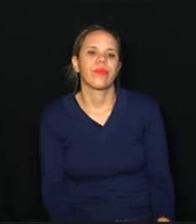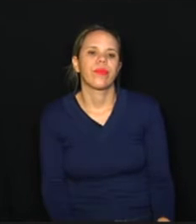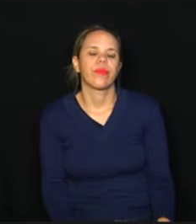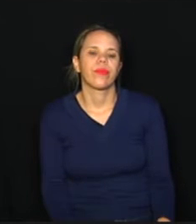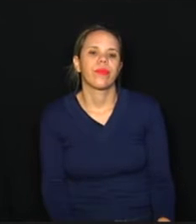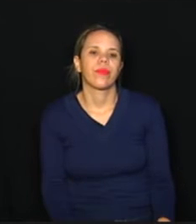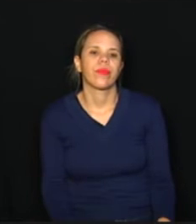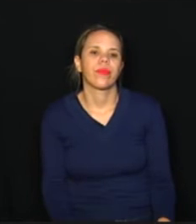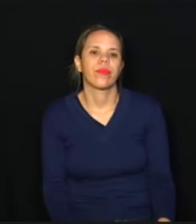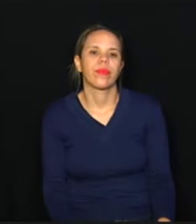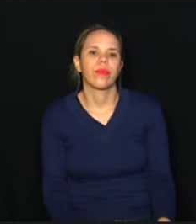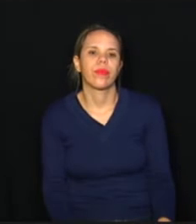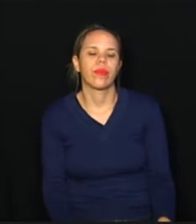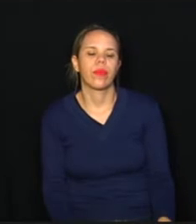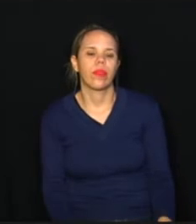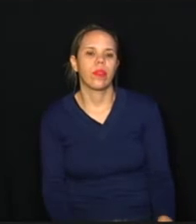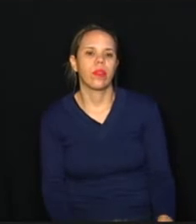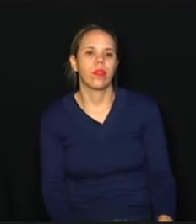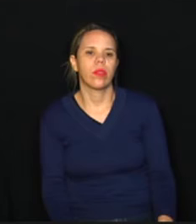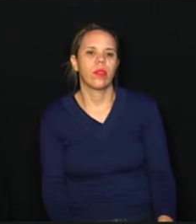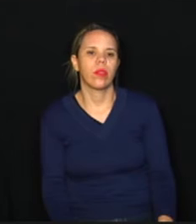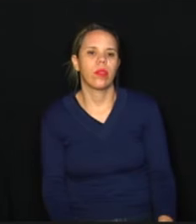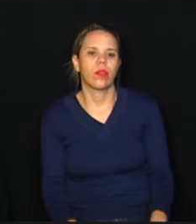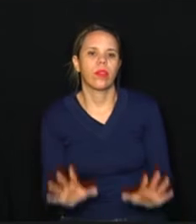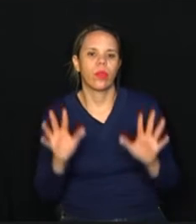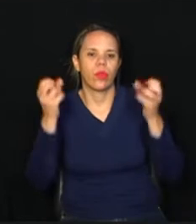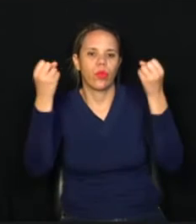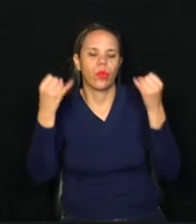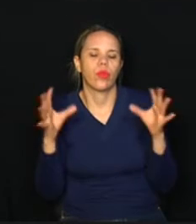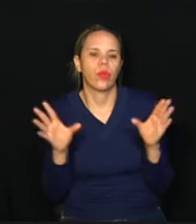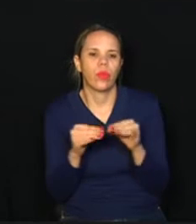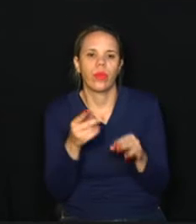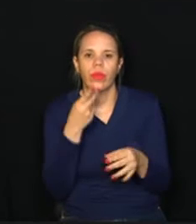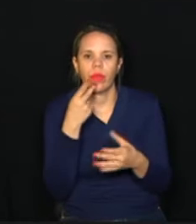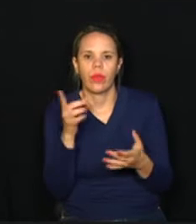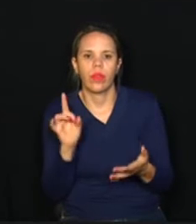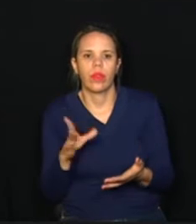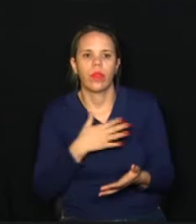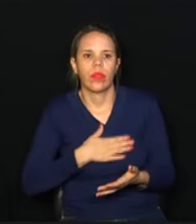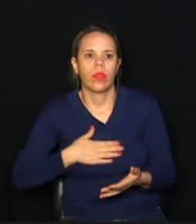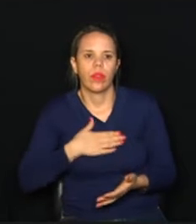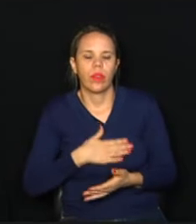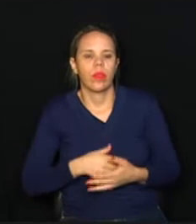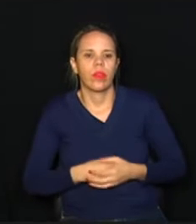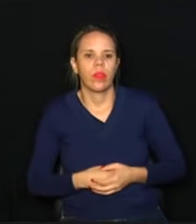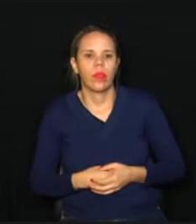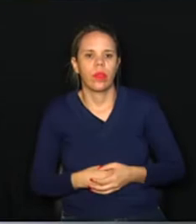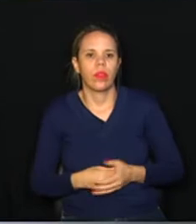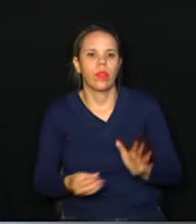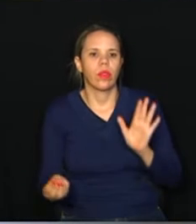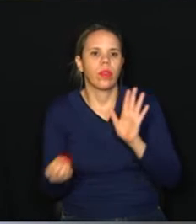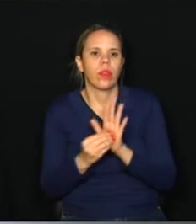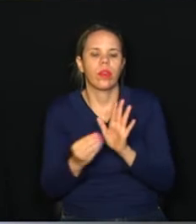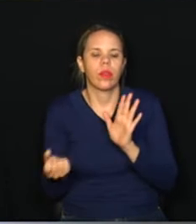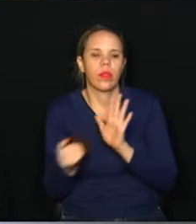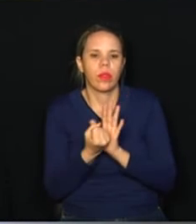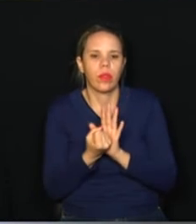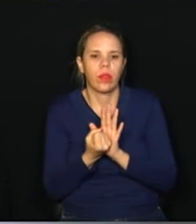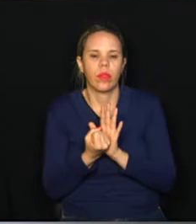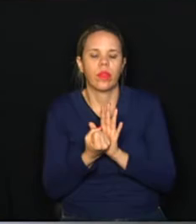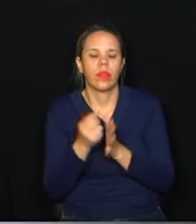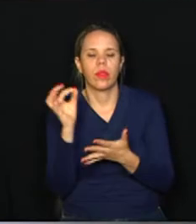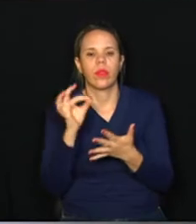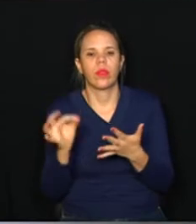Bom, após tudo que foi comentado aqui, eu só gostaria muito de deixar registrado algumas